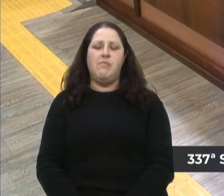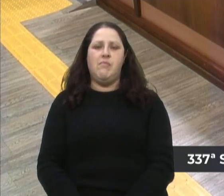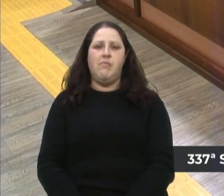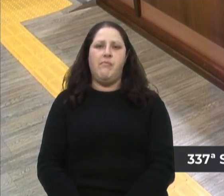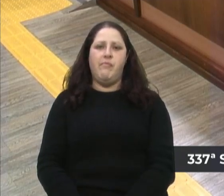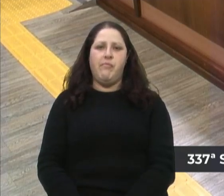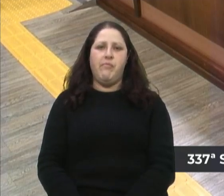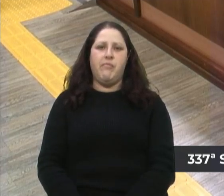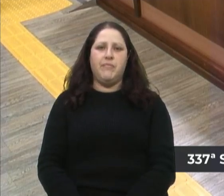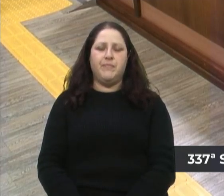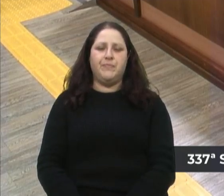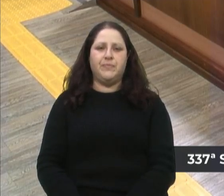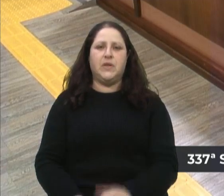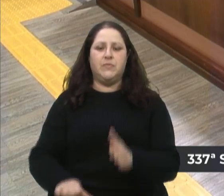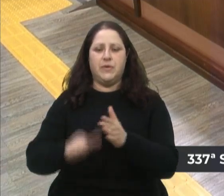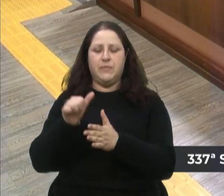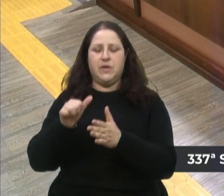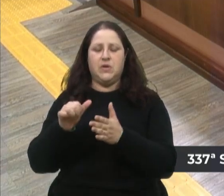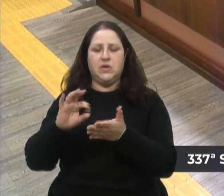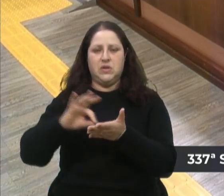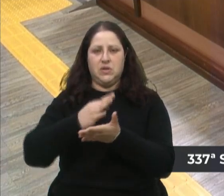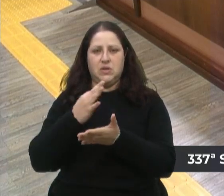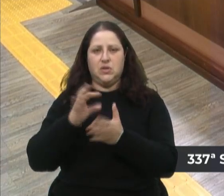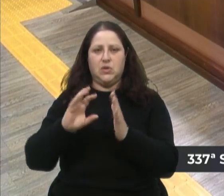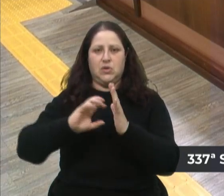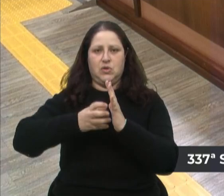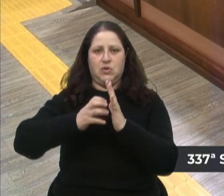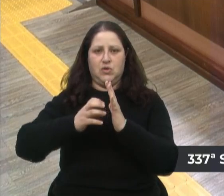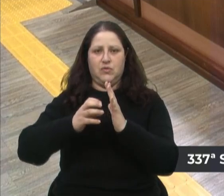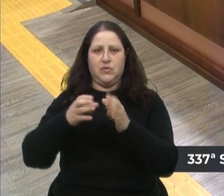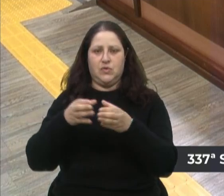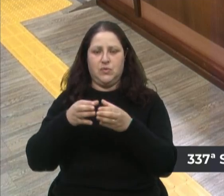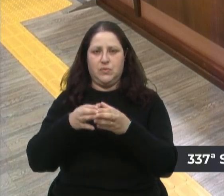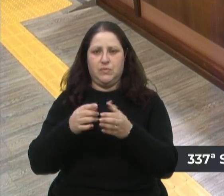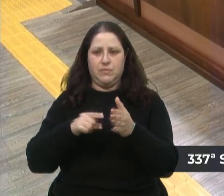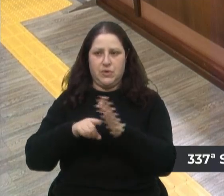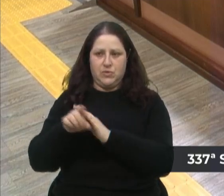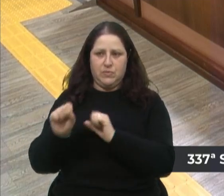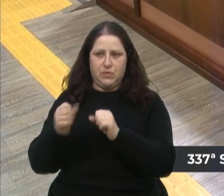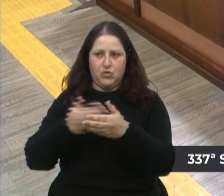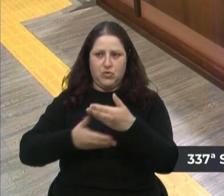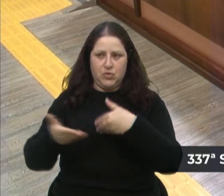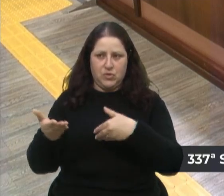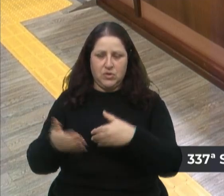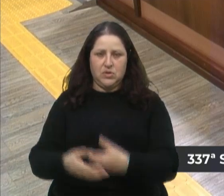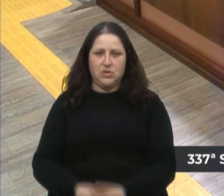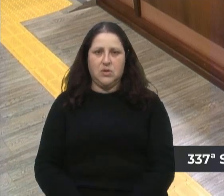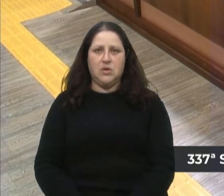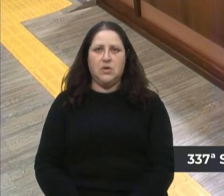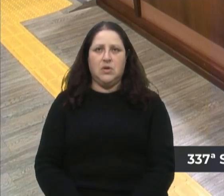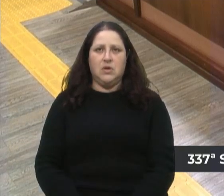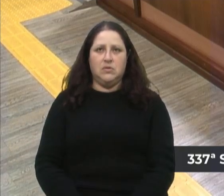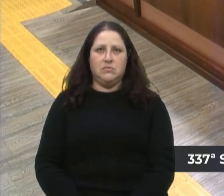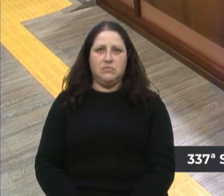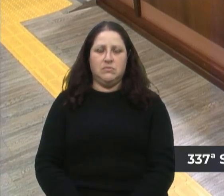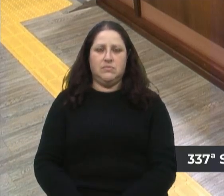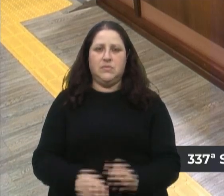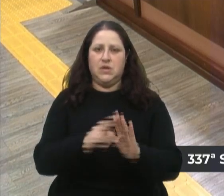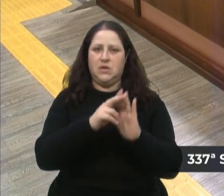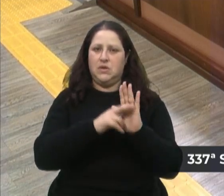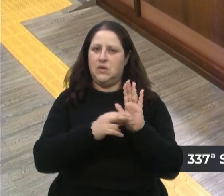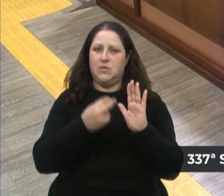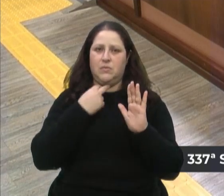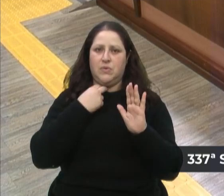Trocamos. Primeiro escrito, bancada do Novo. Podemos trocar, senhor presidente, não? Não, o regimento não pode, só se abrir